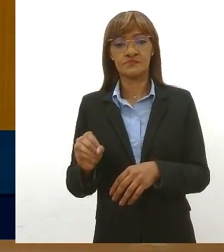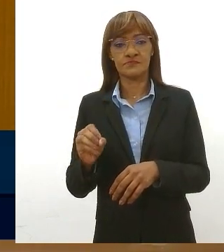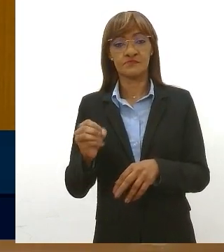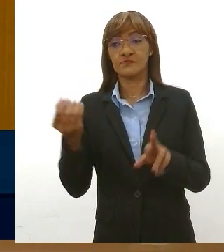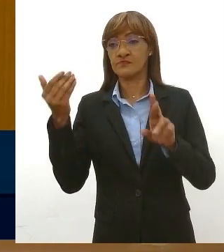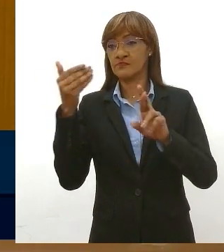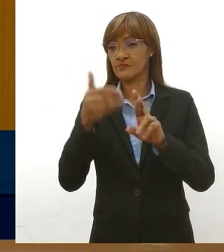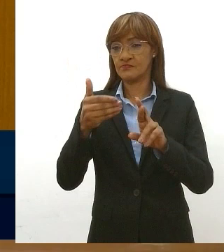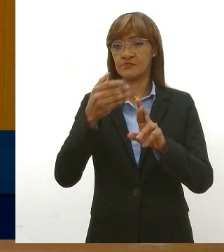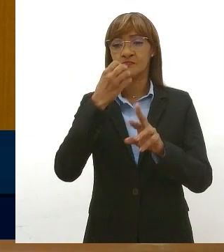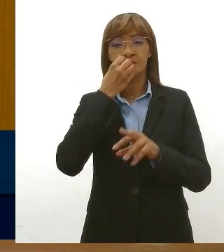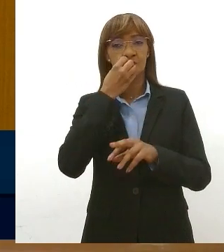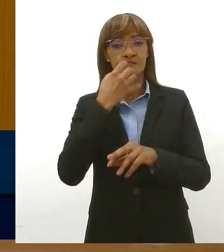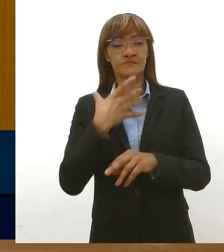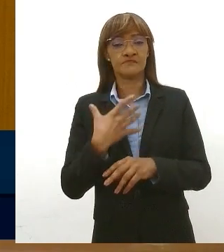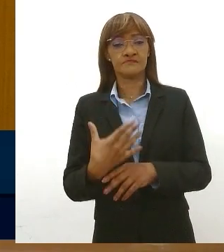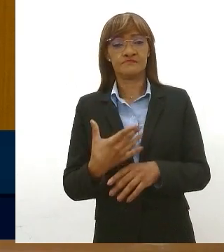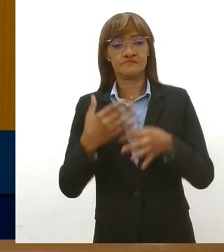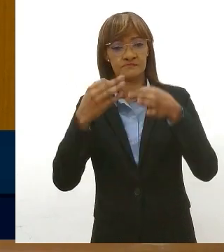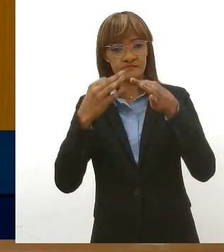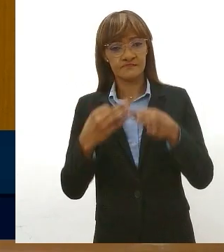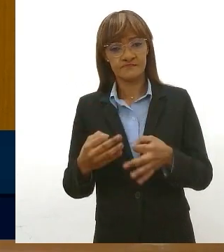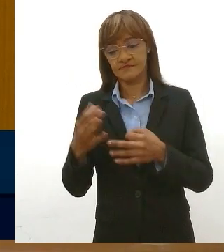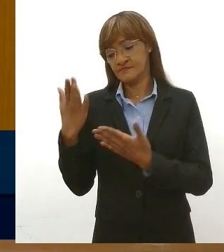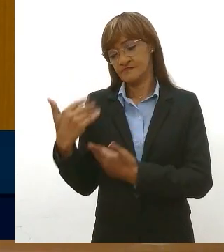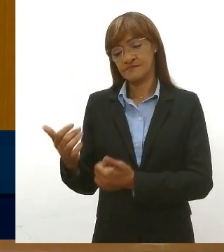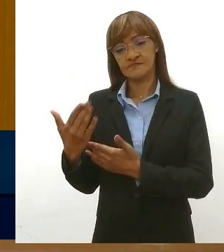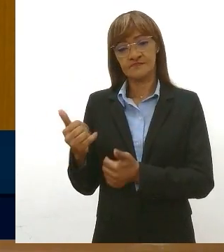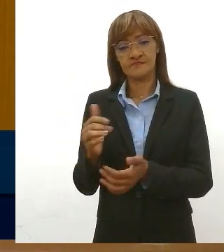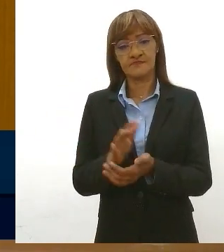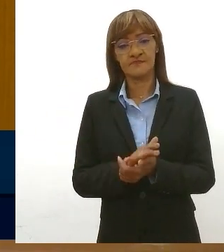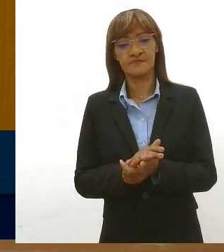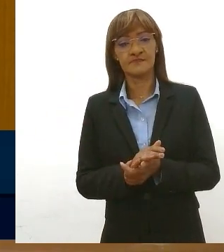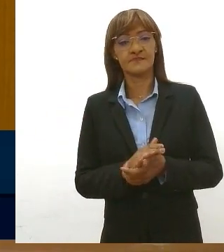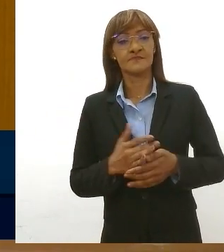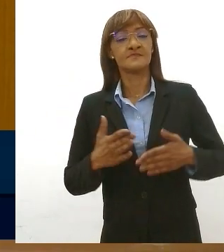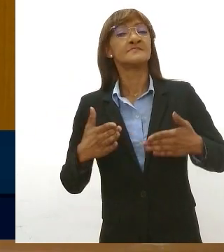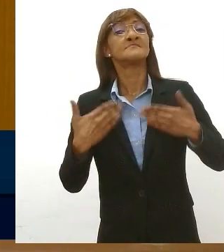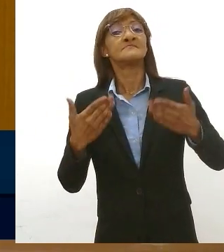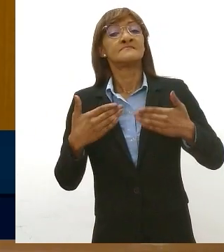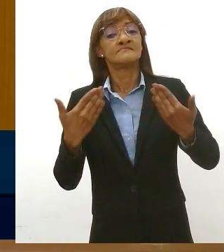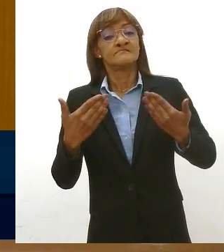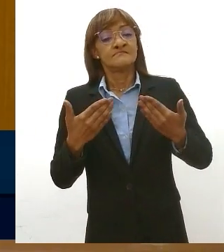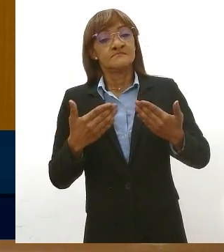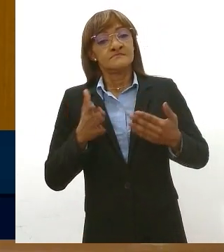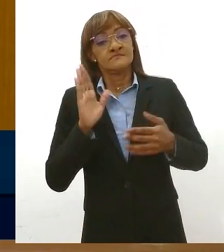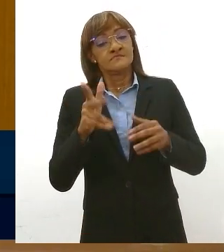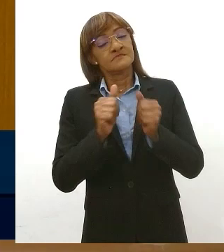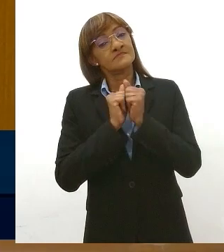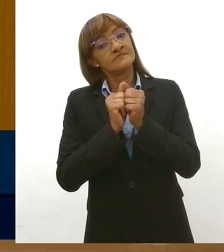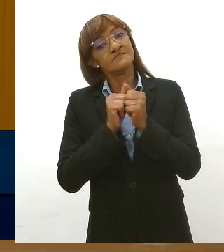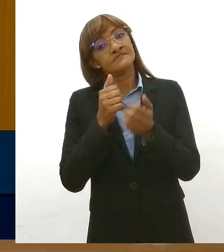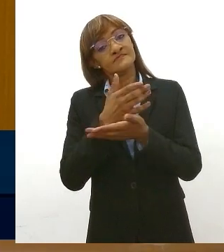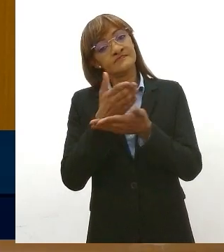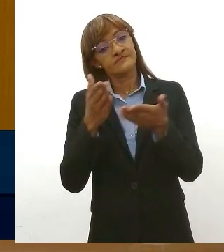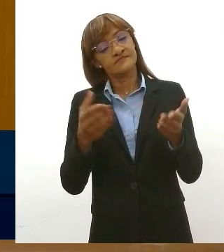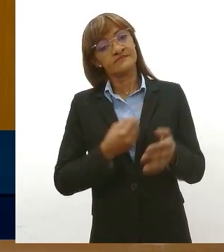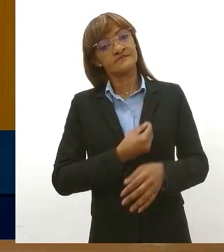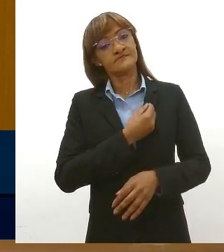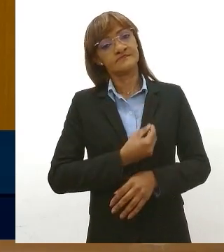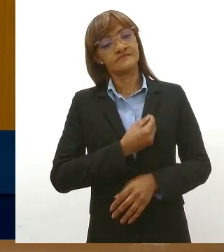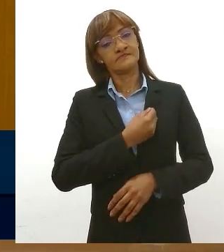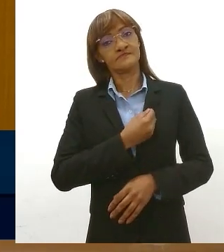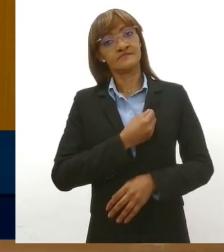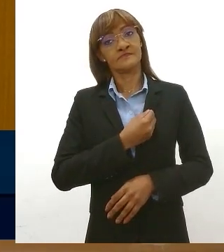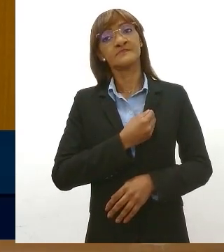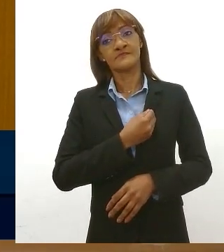ilibada, um jovem que chegou com muita energia para poder dar sua parcela de contribuição, seja na vida espiritual das pessoas, na vida